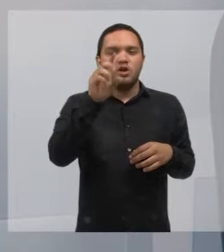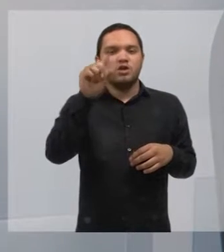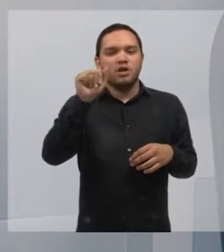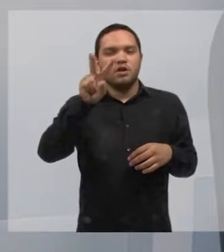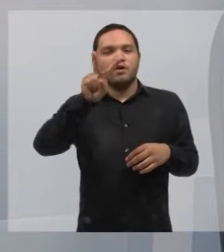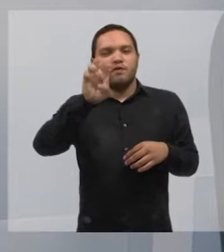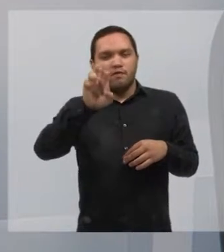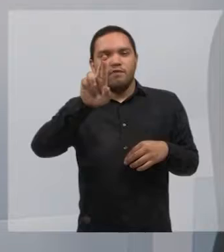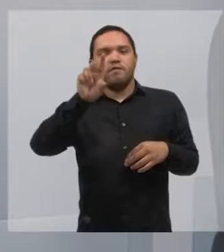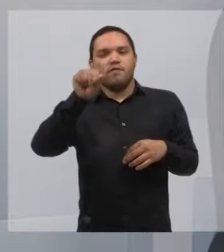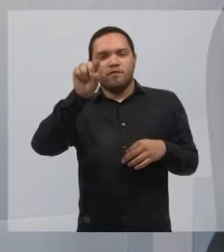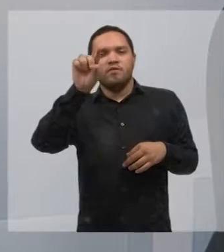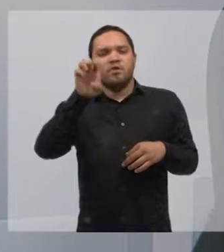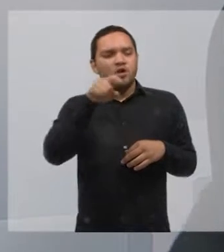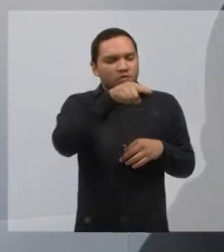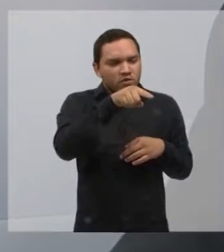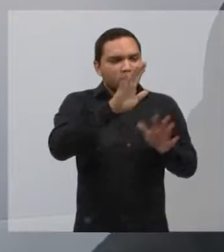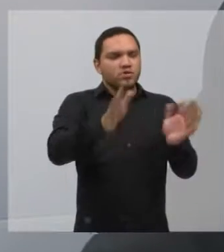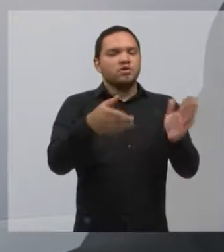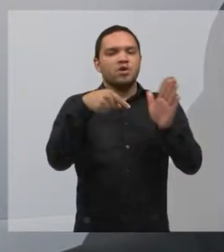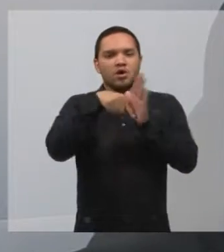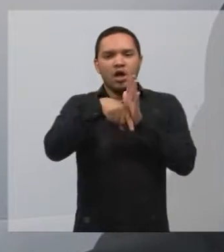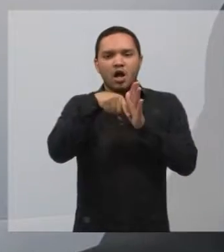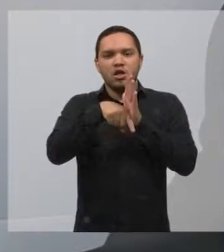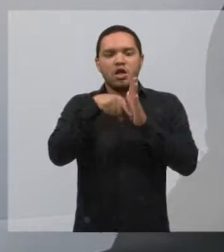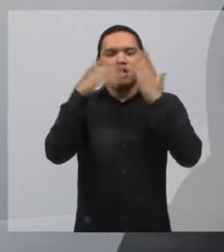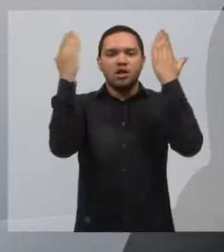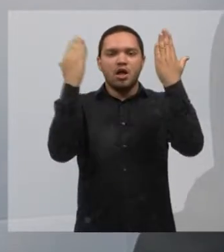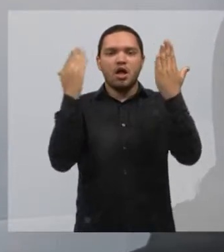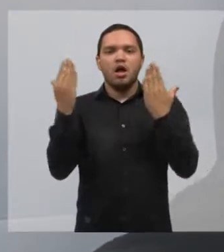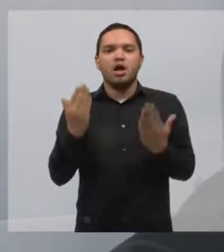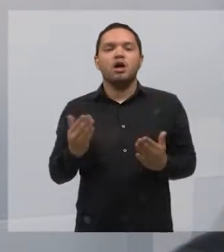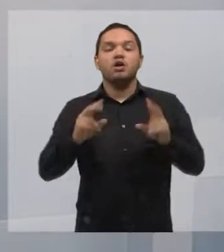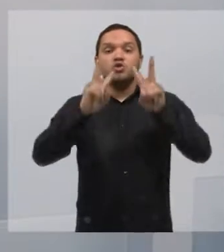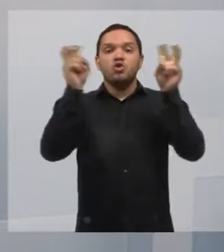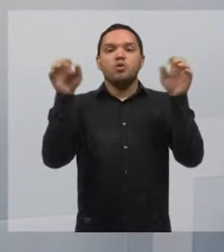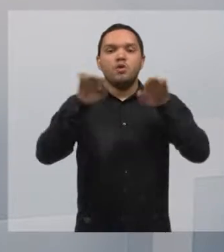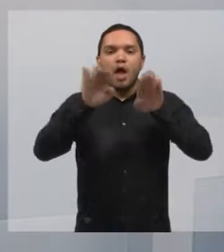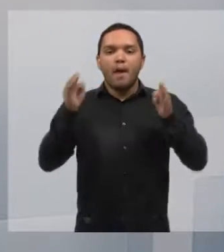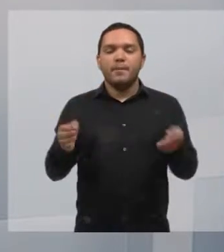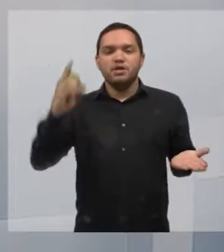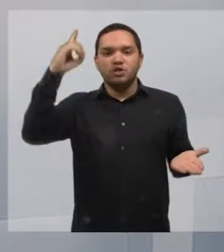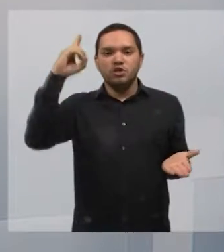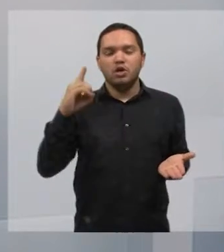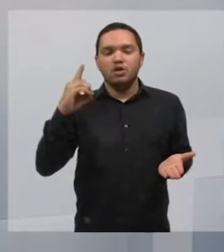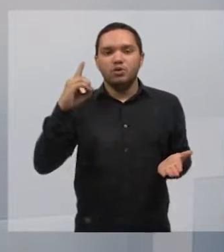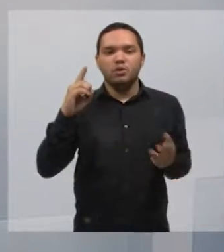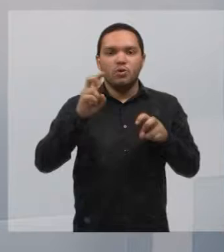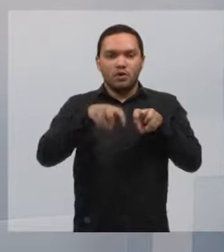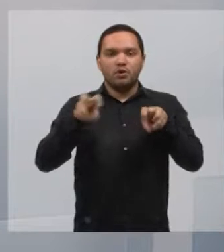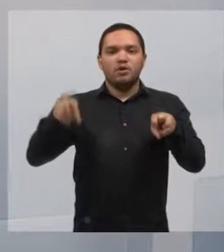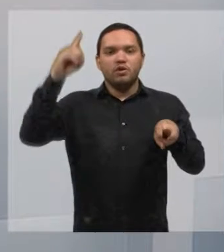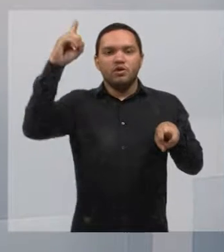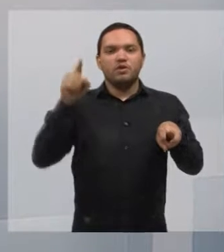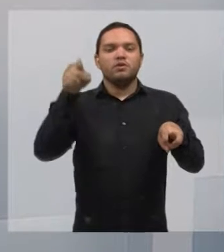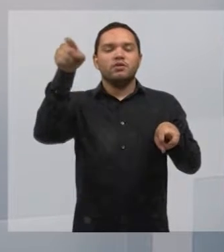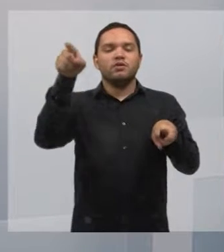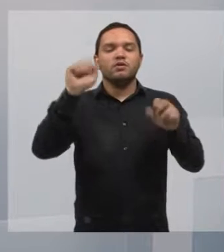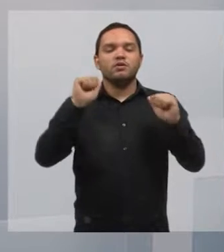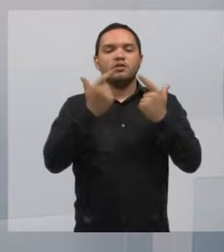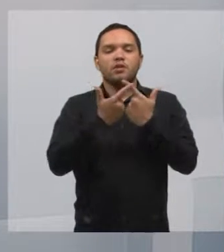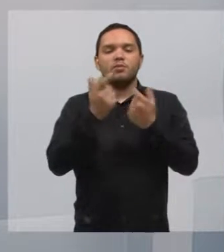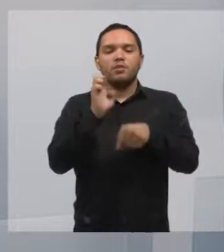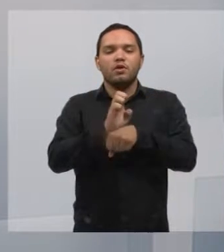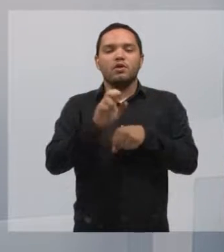Você fez uma análise muito primordial sobre a mesa diretora que acabou assumindo na Assembleia Legislativa do